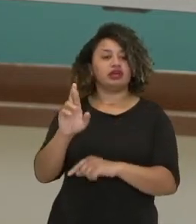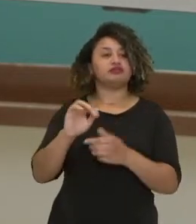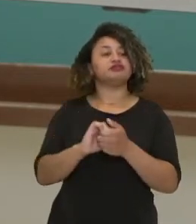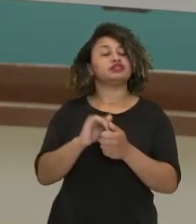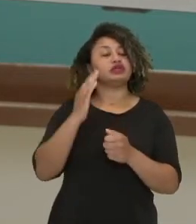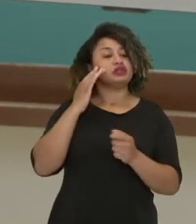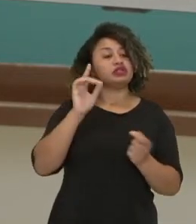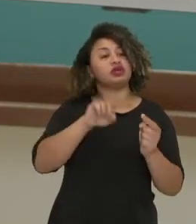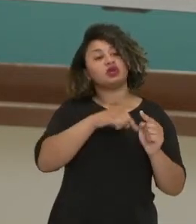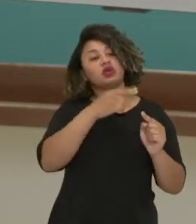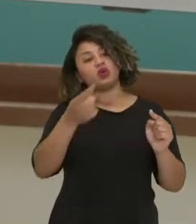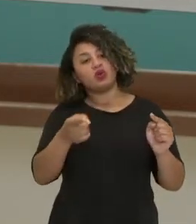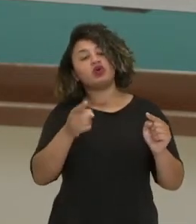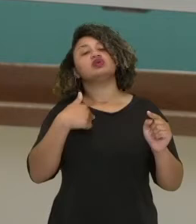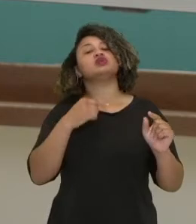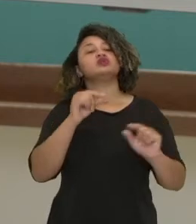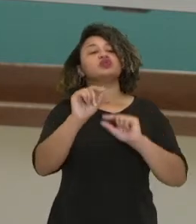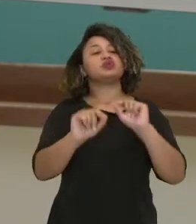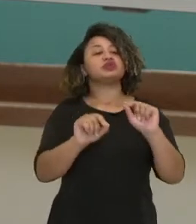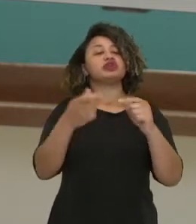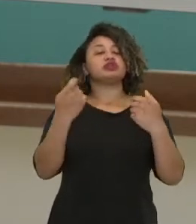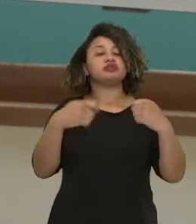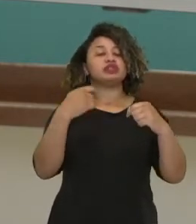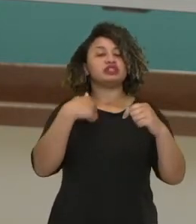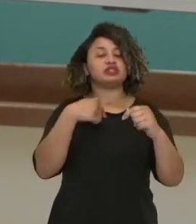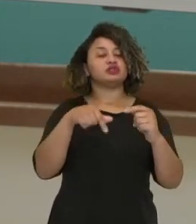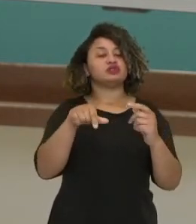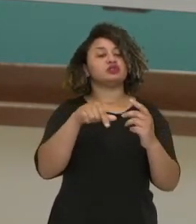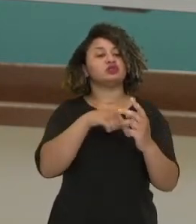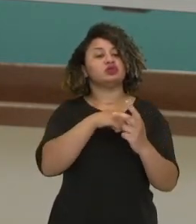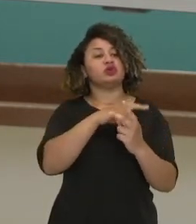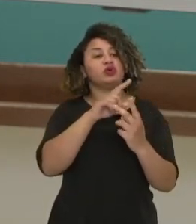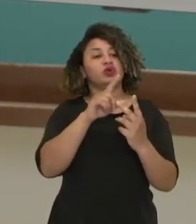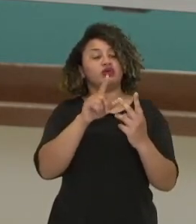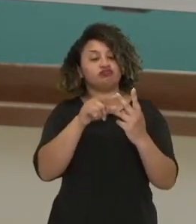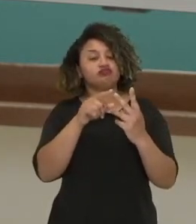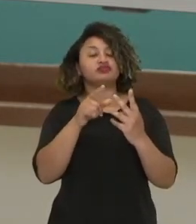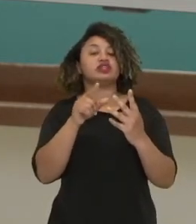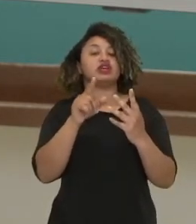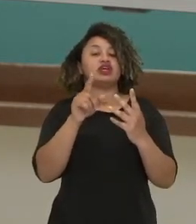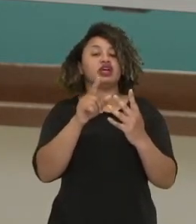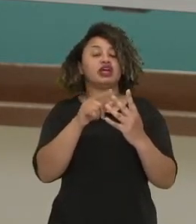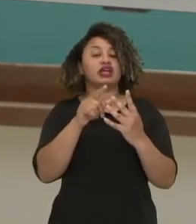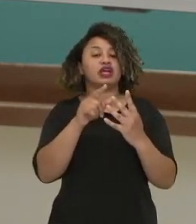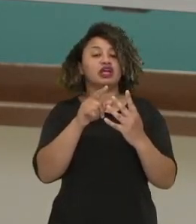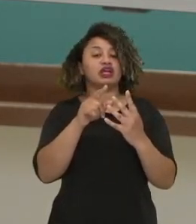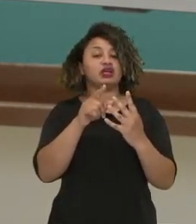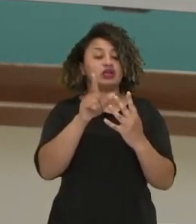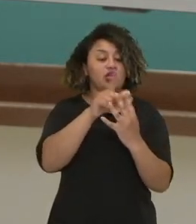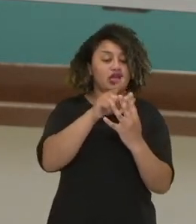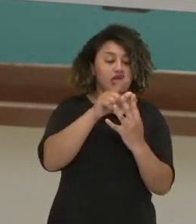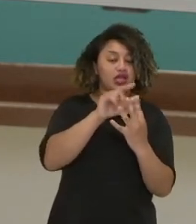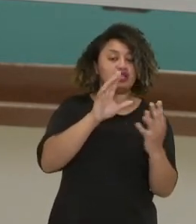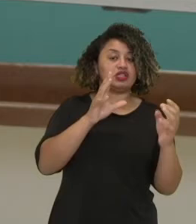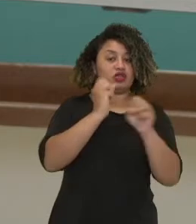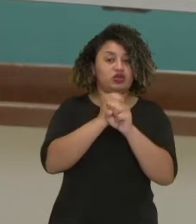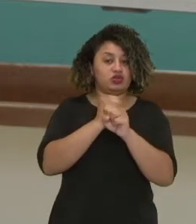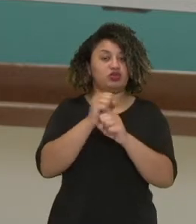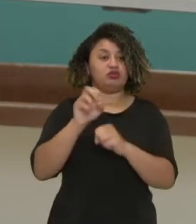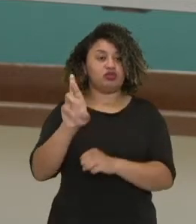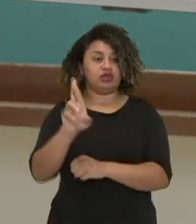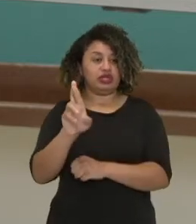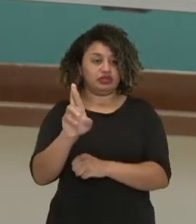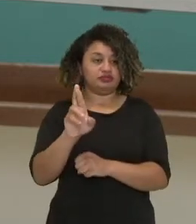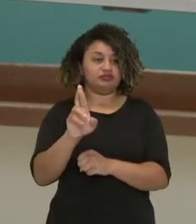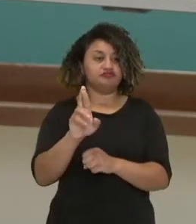próximo termo é sempre eu pegar o anterior e somá-lo à razão. Então, o próximo termo, depois do